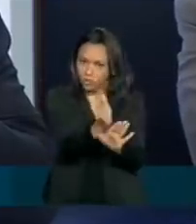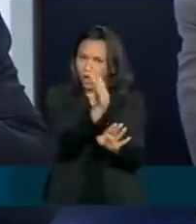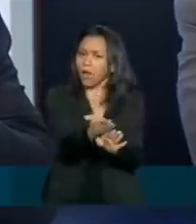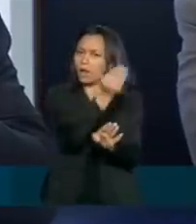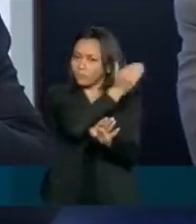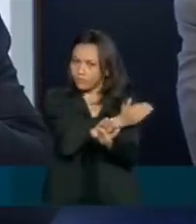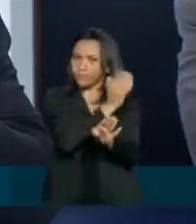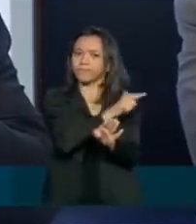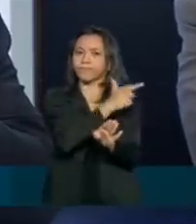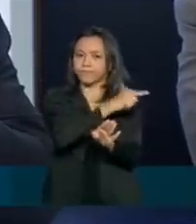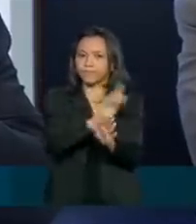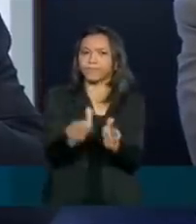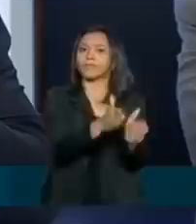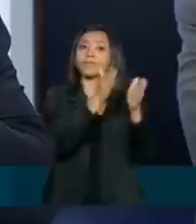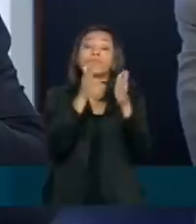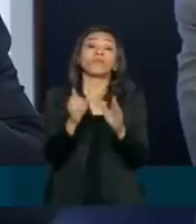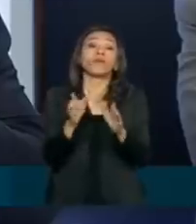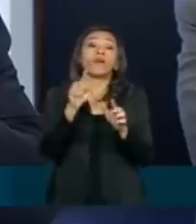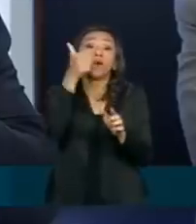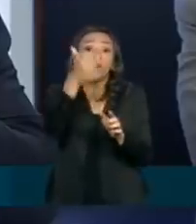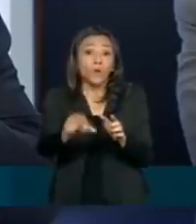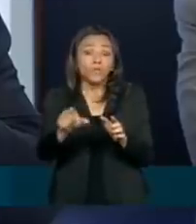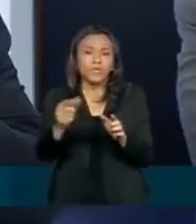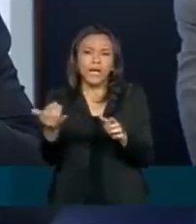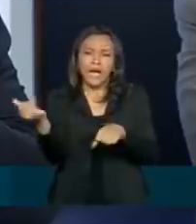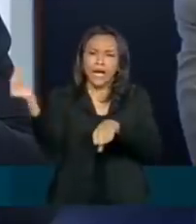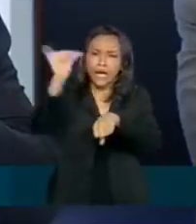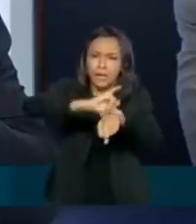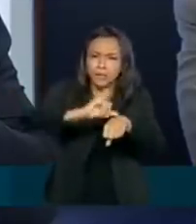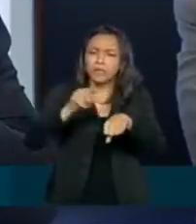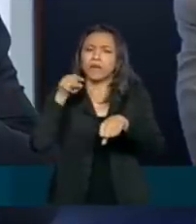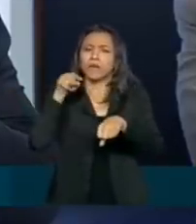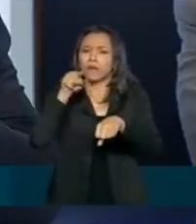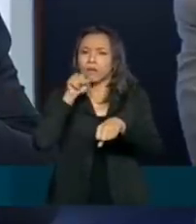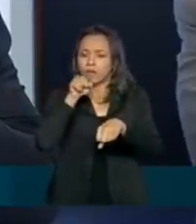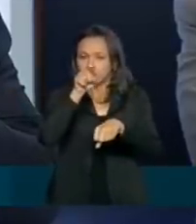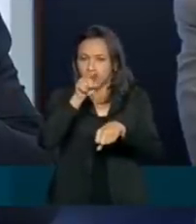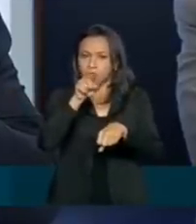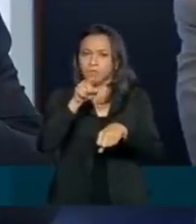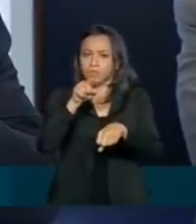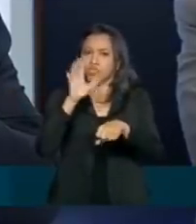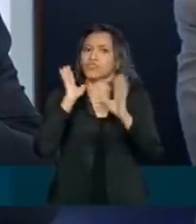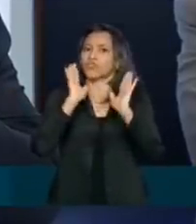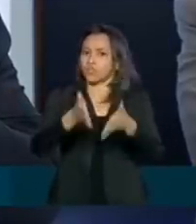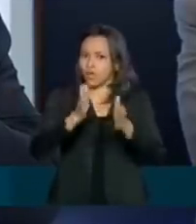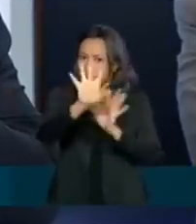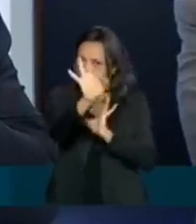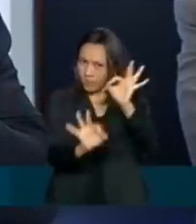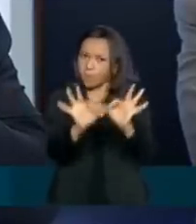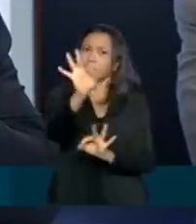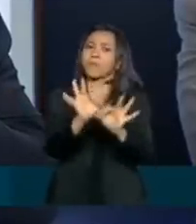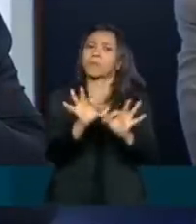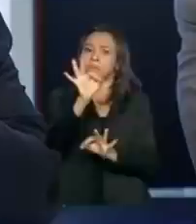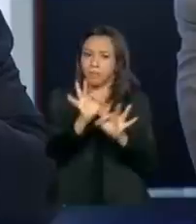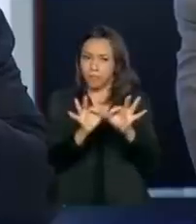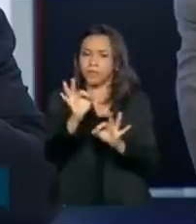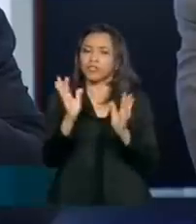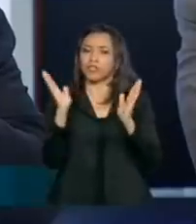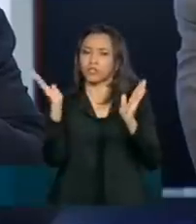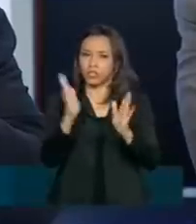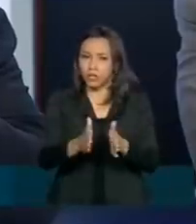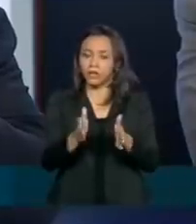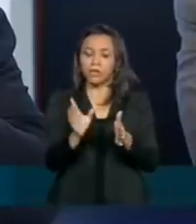o impacto na região da capital e região metropolitana, que já aconteceu, esse impacto já